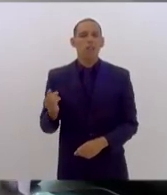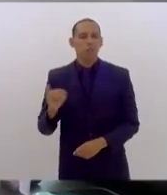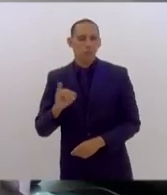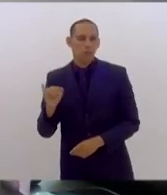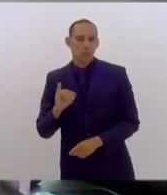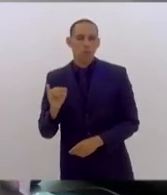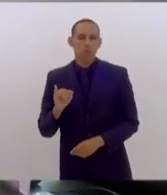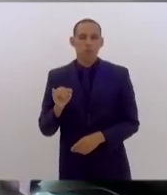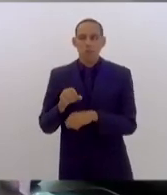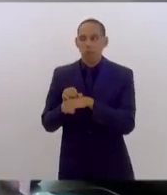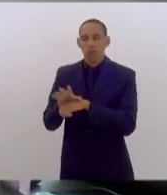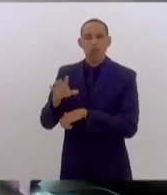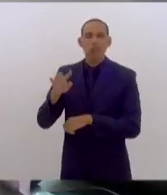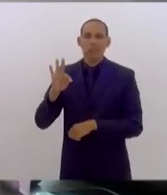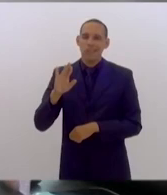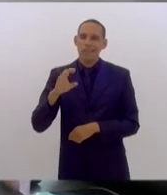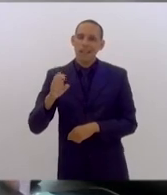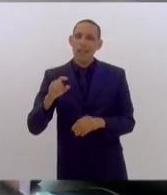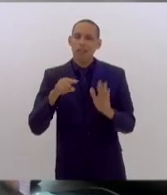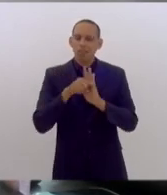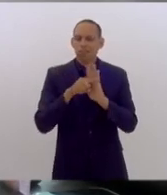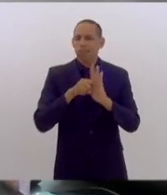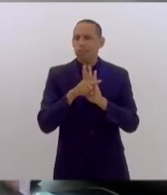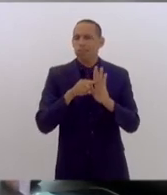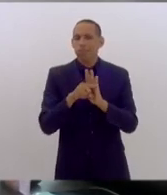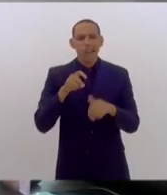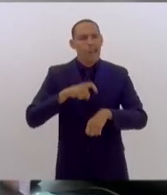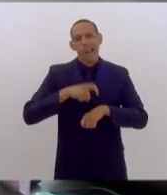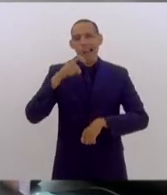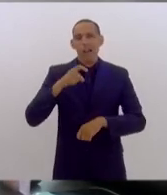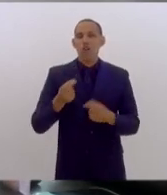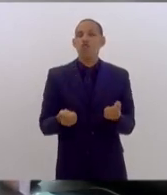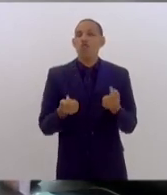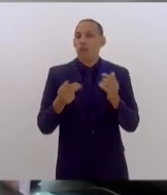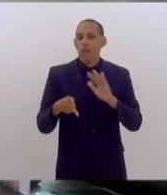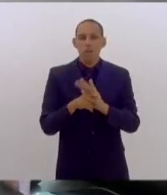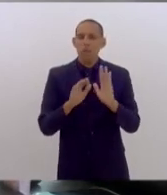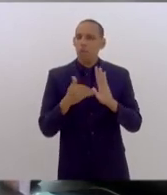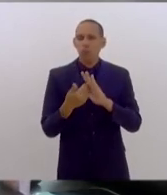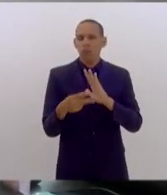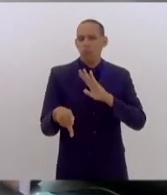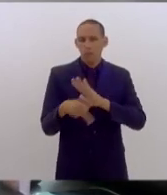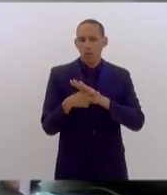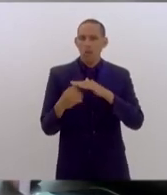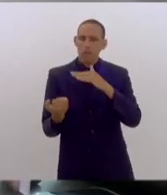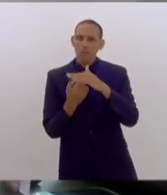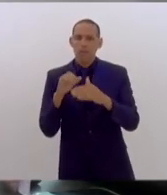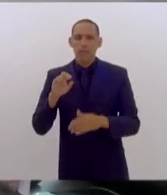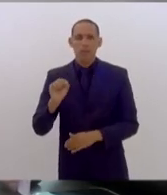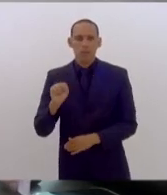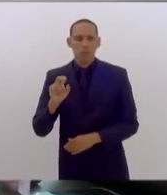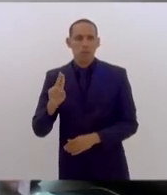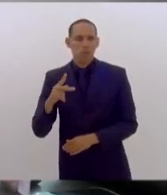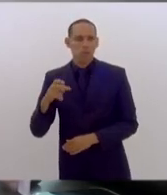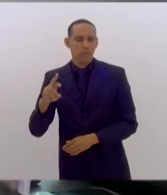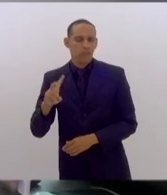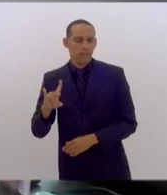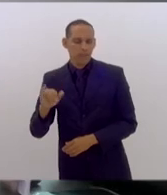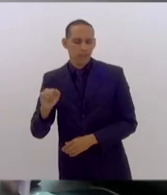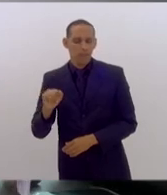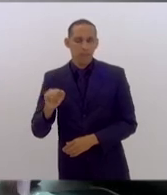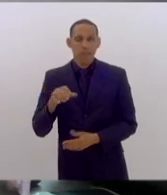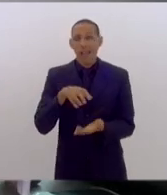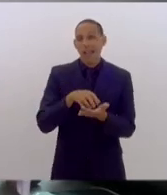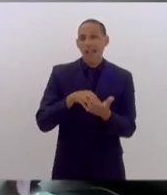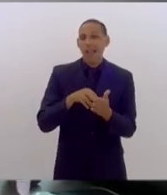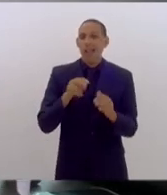Tribunal de Contas que a gente faça uma imediata auditoria e todas as receitas ordinárias e acessórias da SuperVia e agência